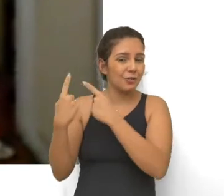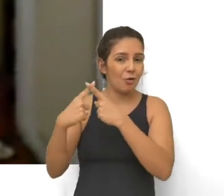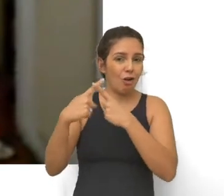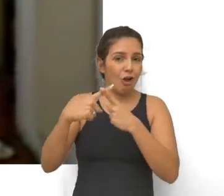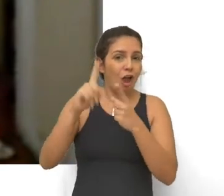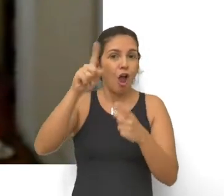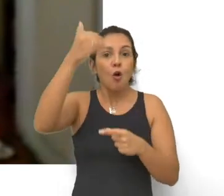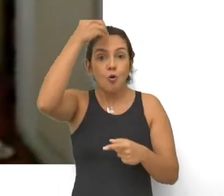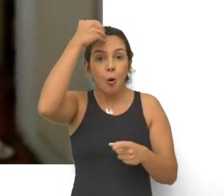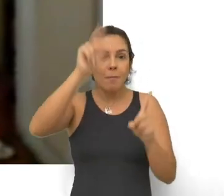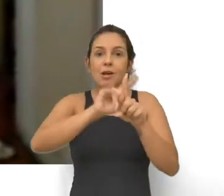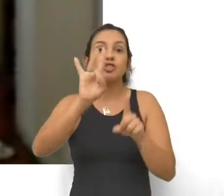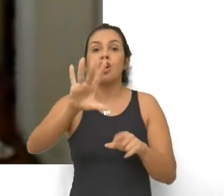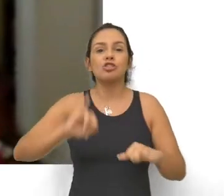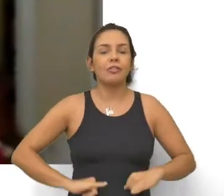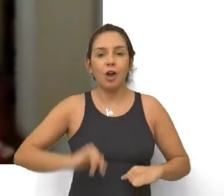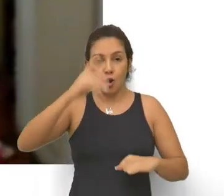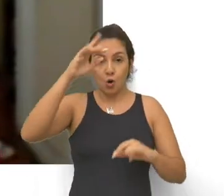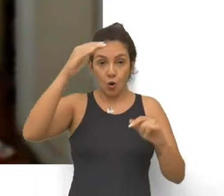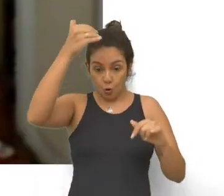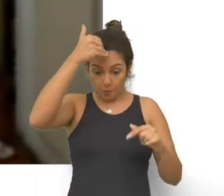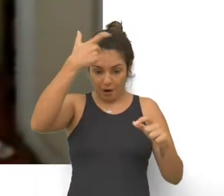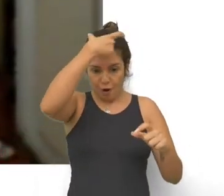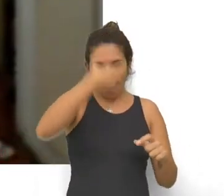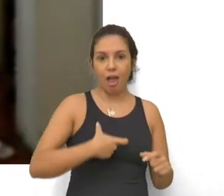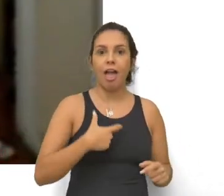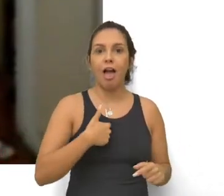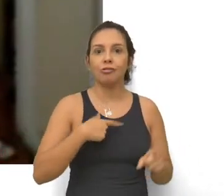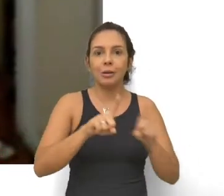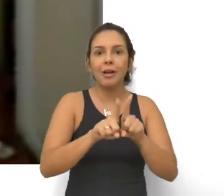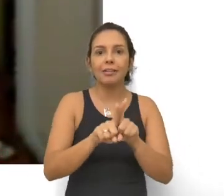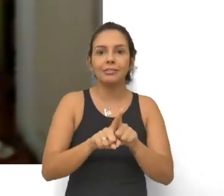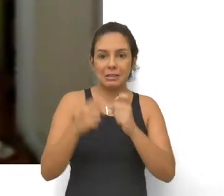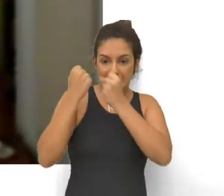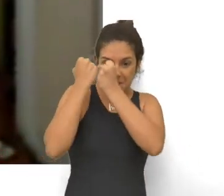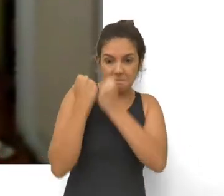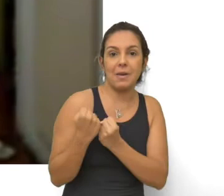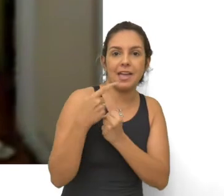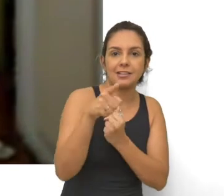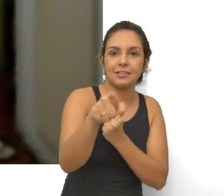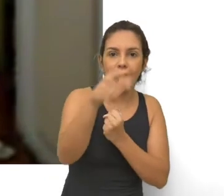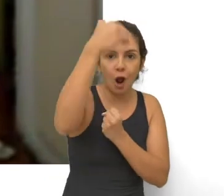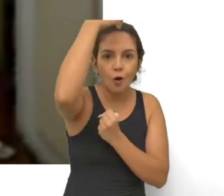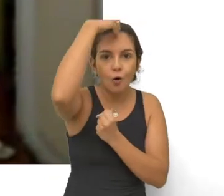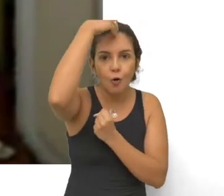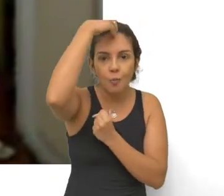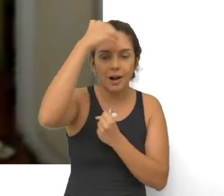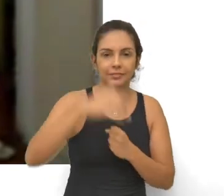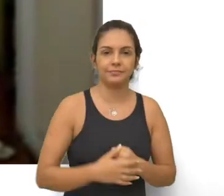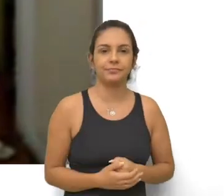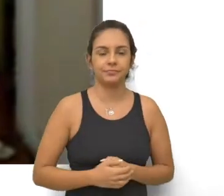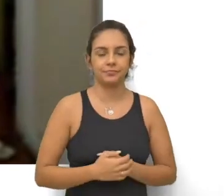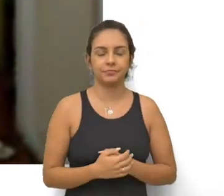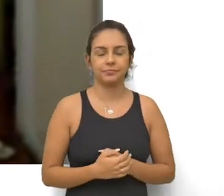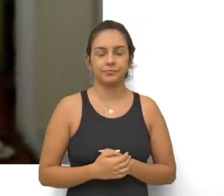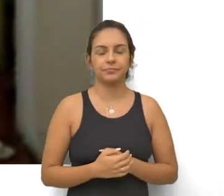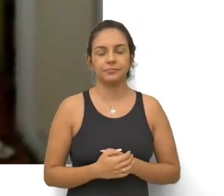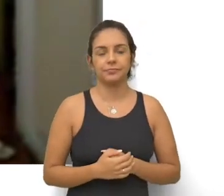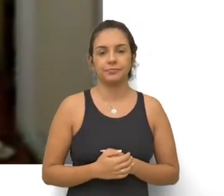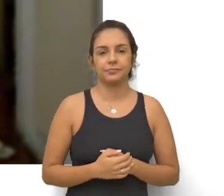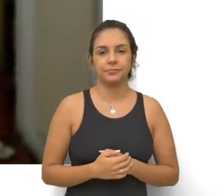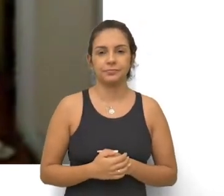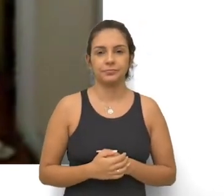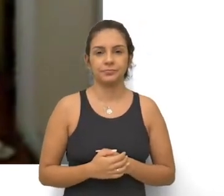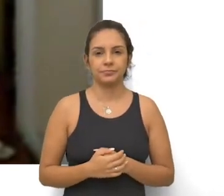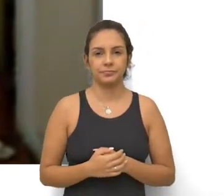sofro. Então você pendura tudo ali, não é? E não lida com o seu. Agora, vamos diferenciar o seguinte: